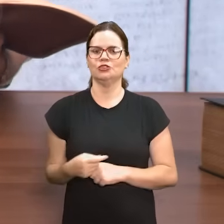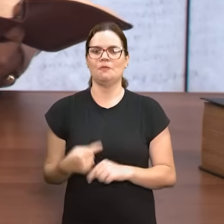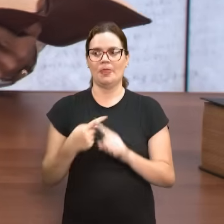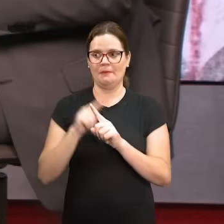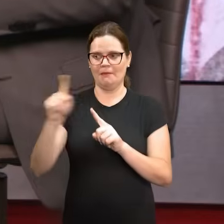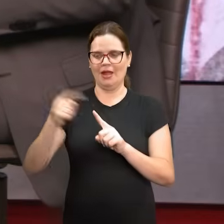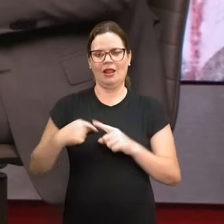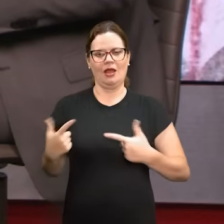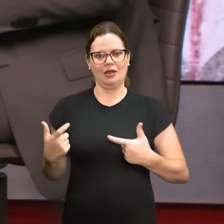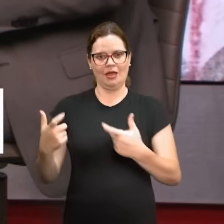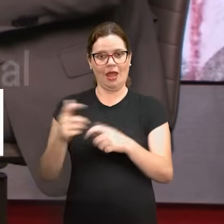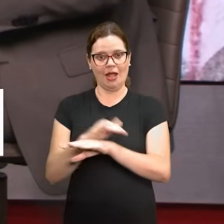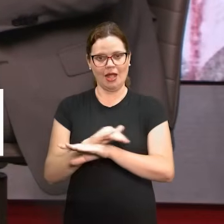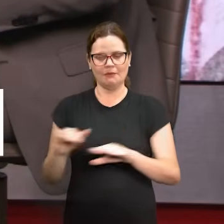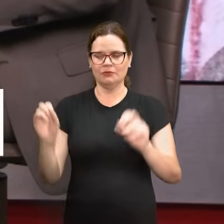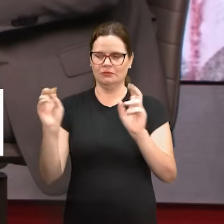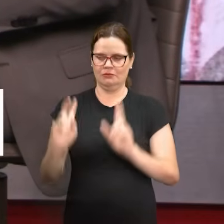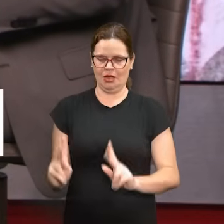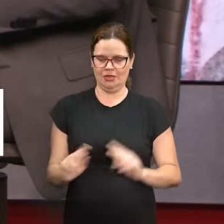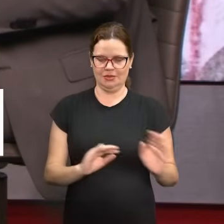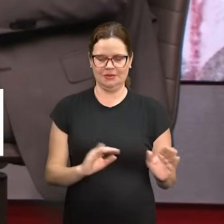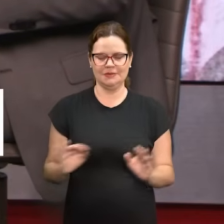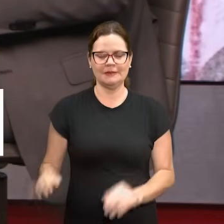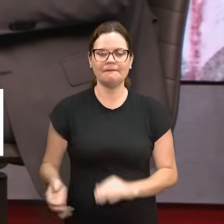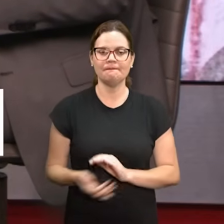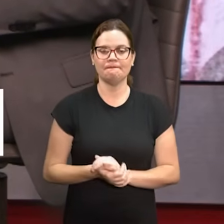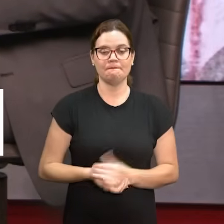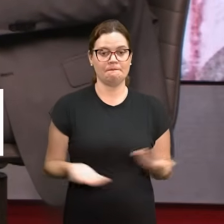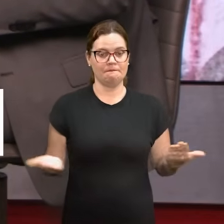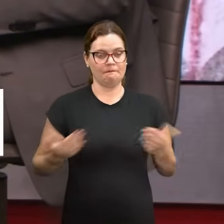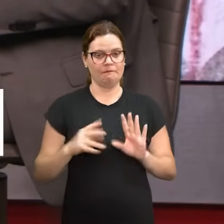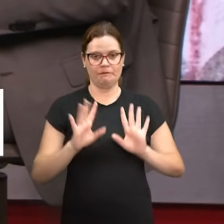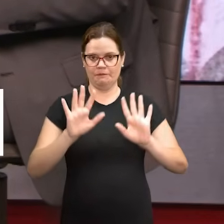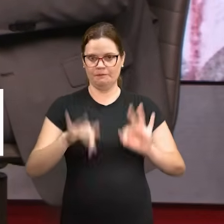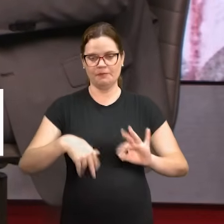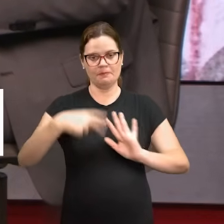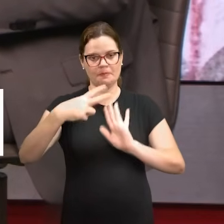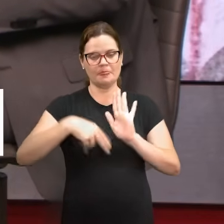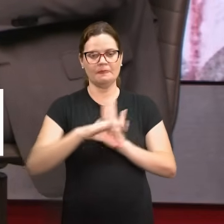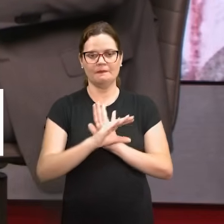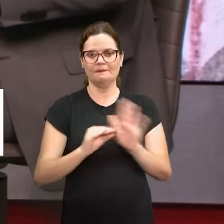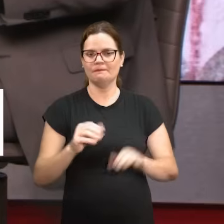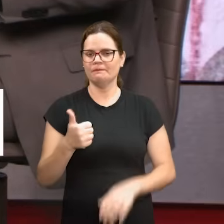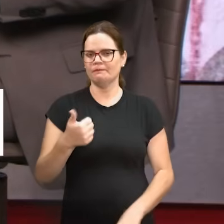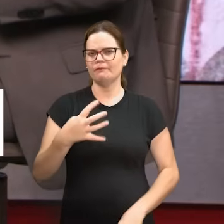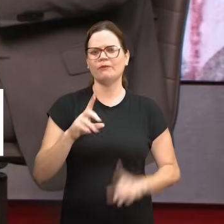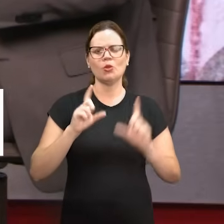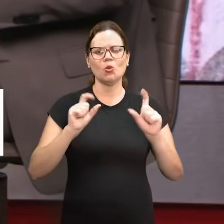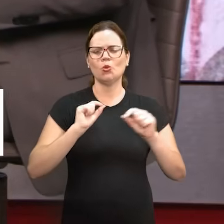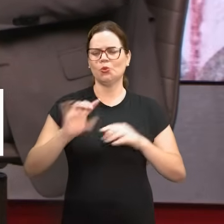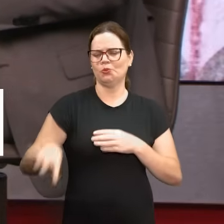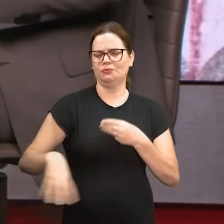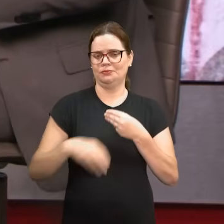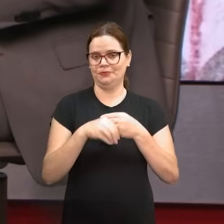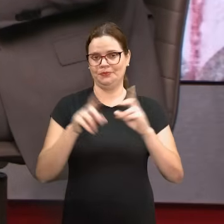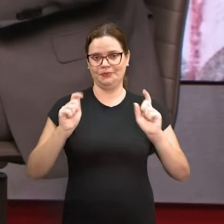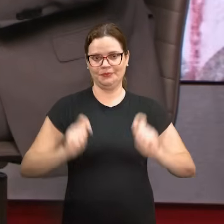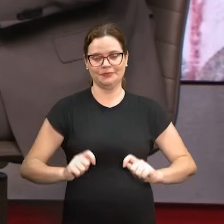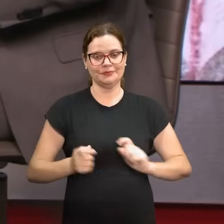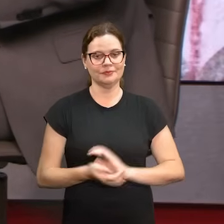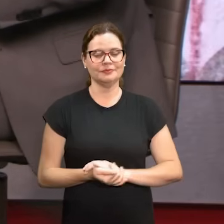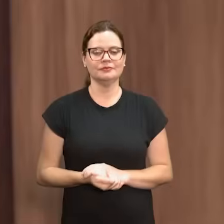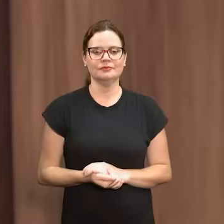encerramos aqui a leitura do capítulo 14, pastor. Quais são os comentários que o senhor vai fazer para nós